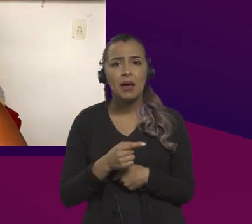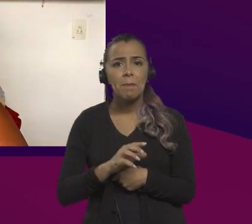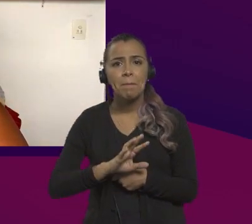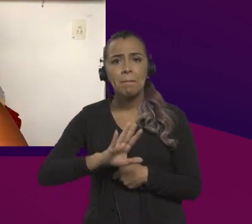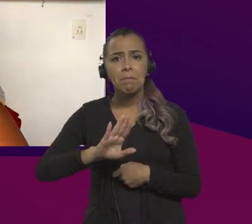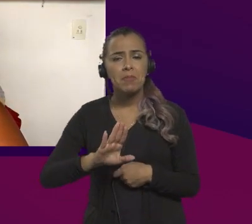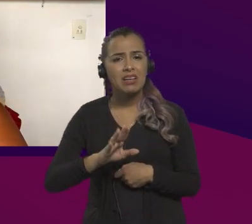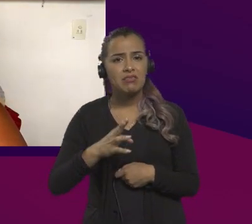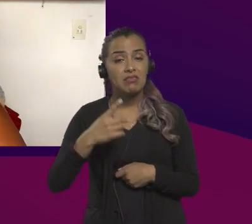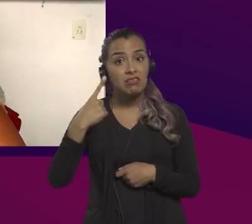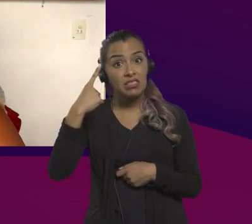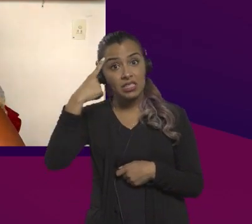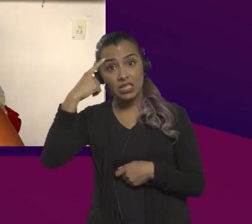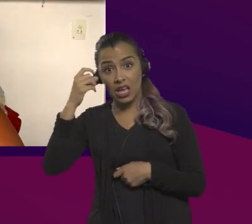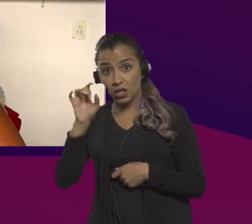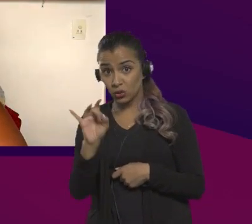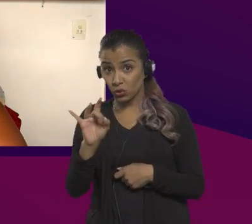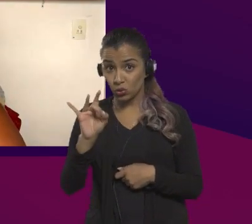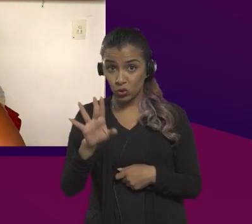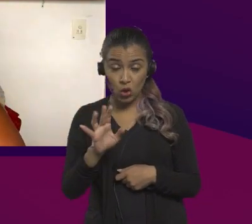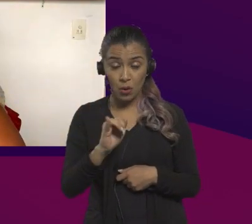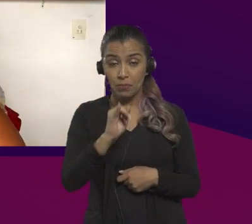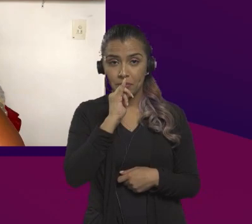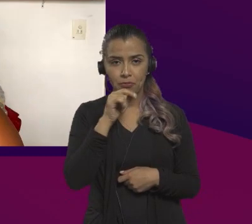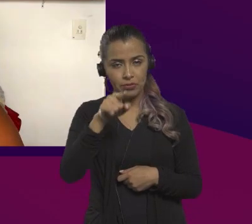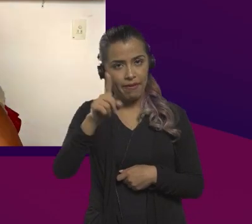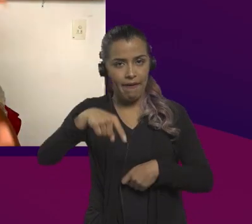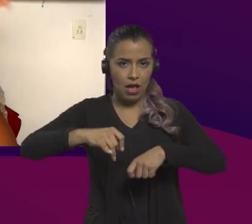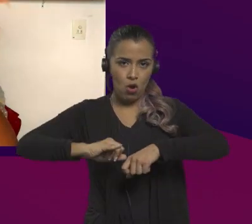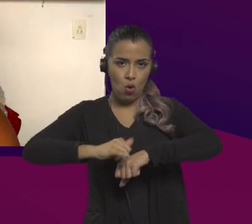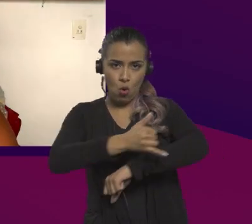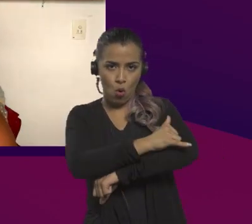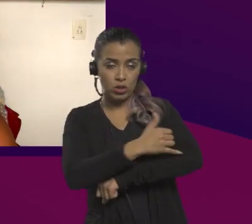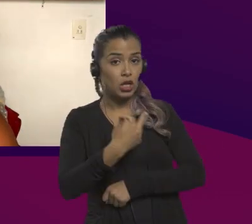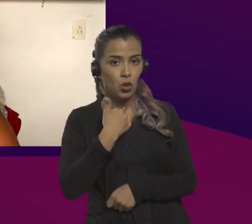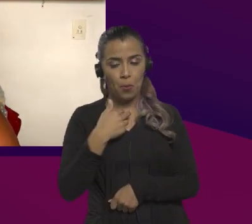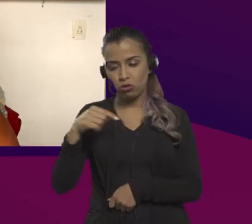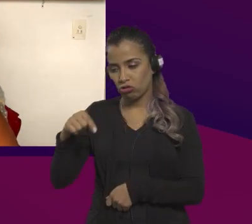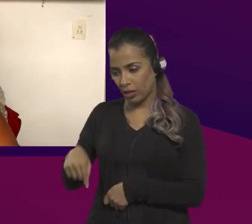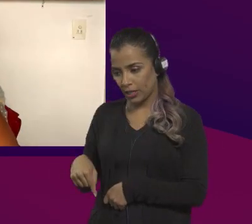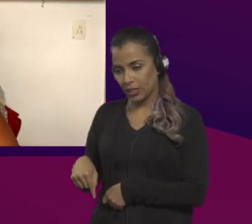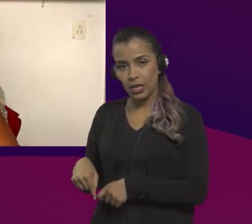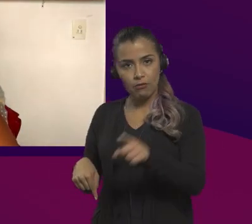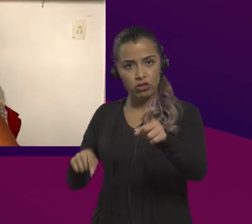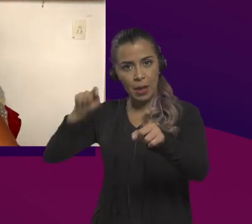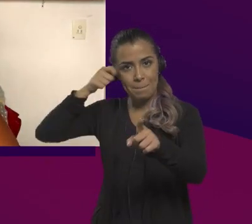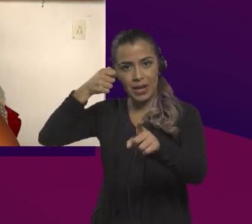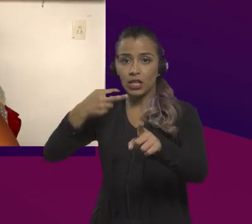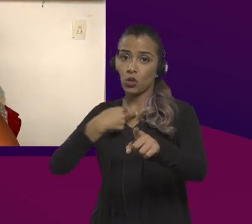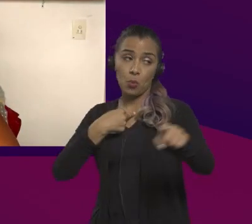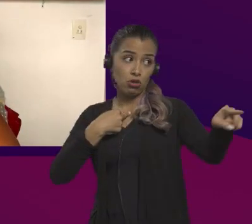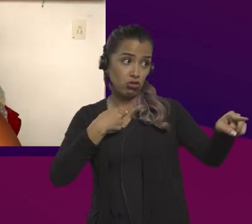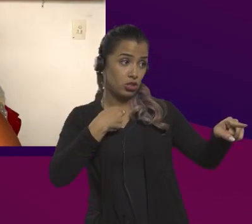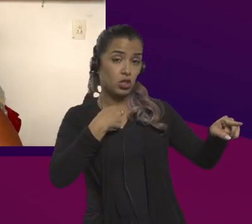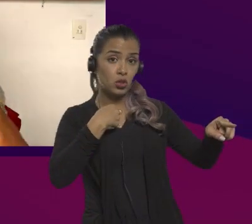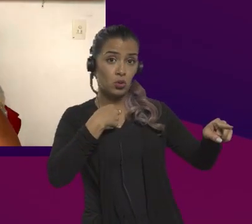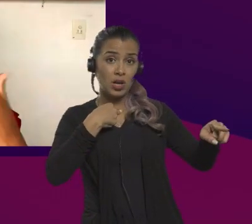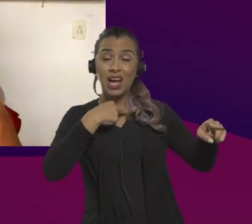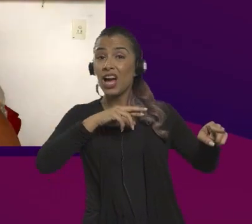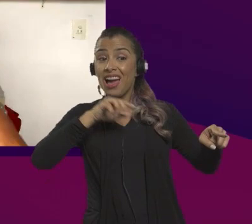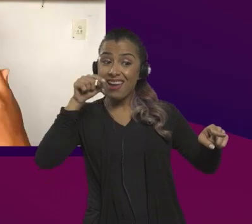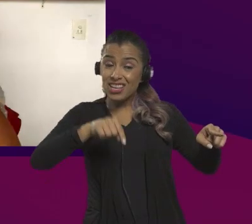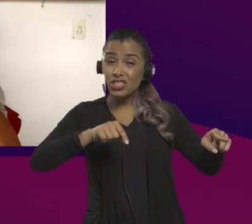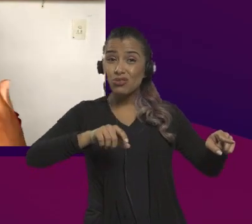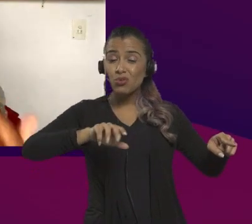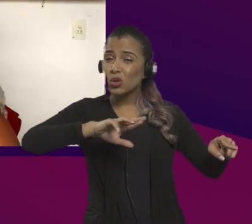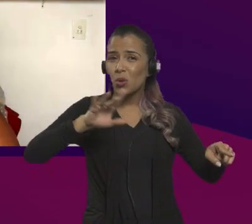de você não pode, você é gorda, então você não pode estar aqui, você não pode estar ali, você é preta, você não pode isso, você não pode aquilo. Mas é a